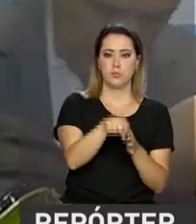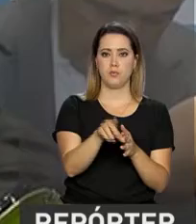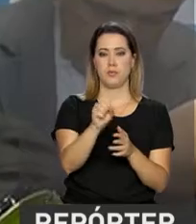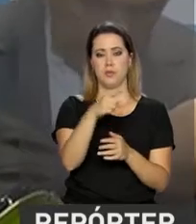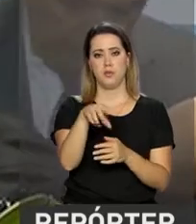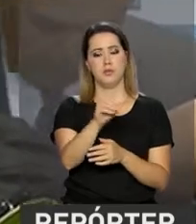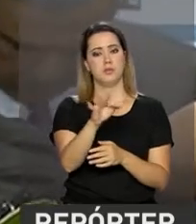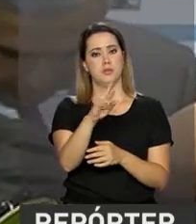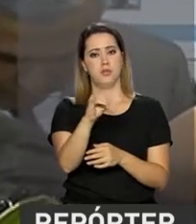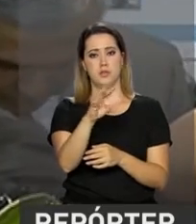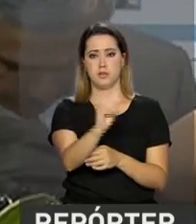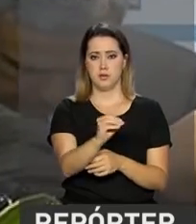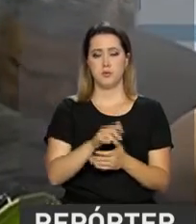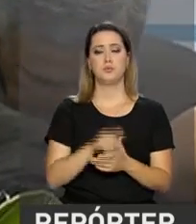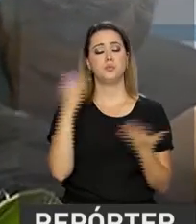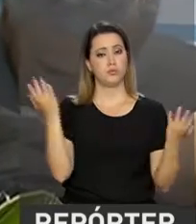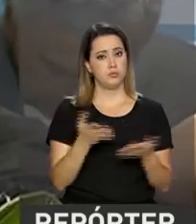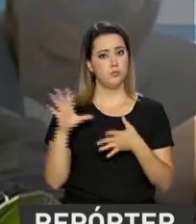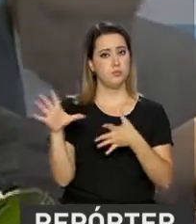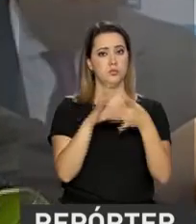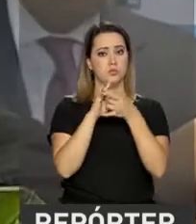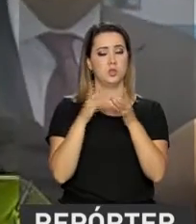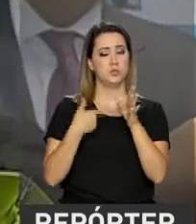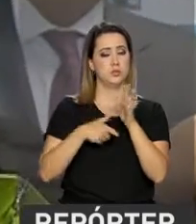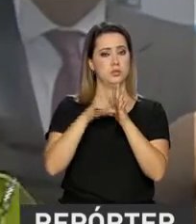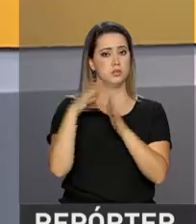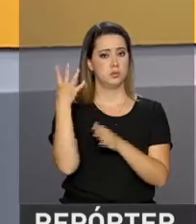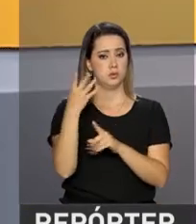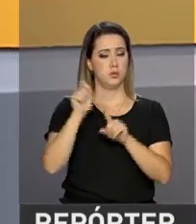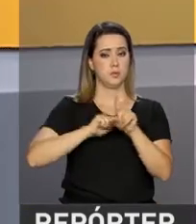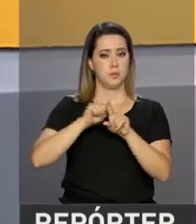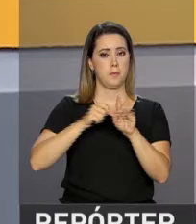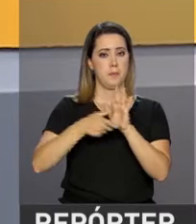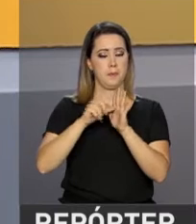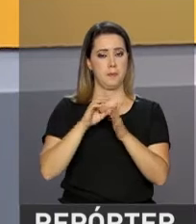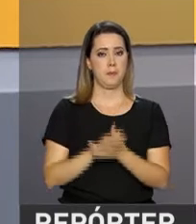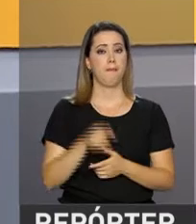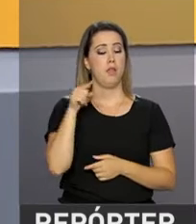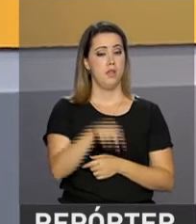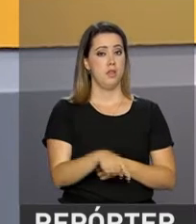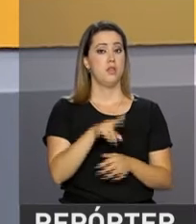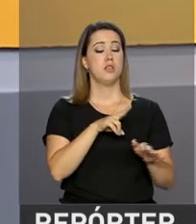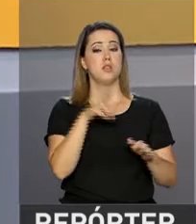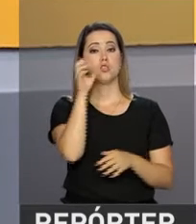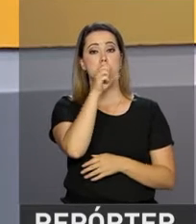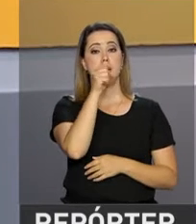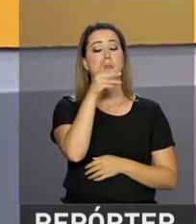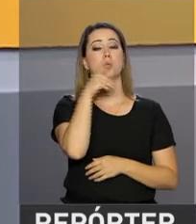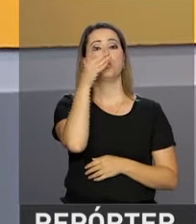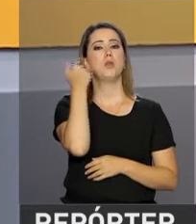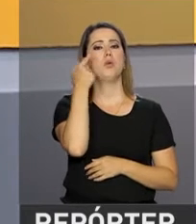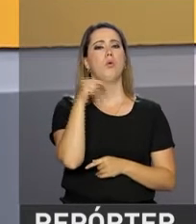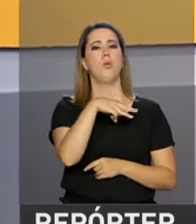ora renovada, permitirá que antecipemos o prazo em até 4 meses. Neste fim de semana, o ministro Moreira Franco,